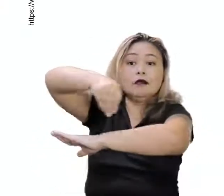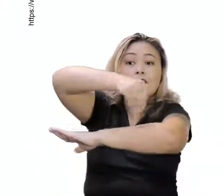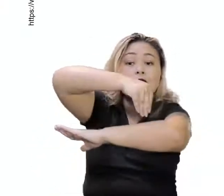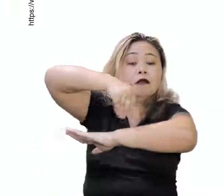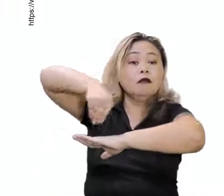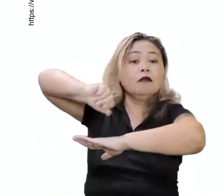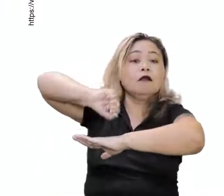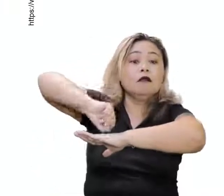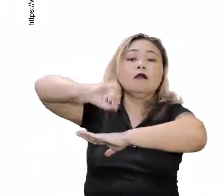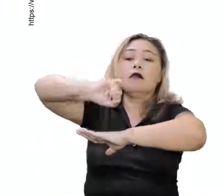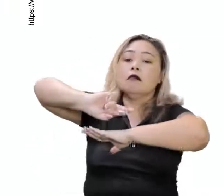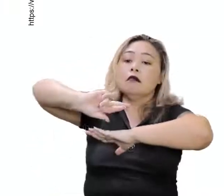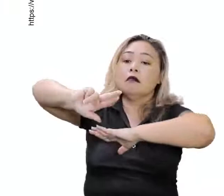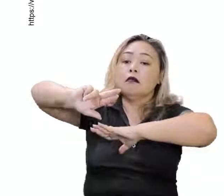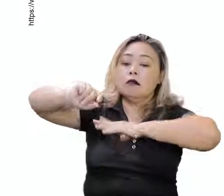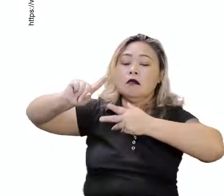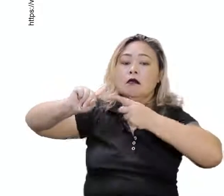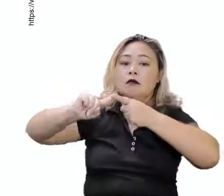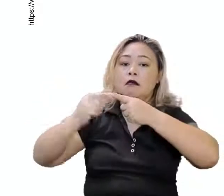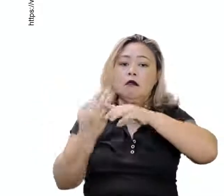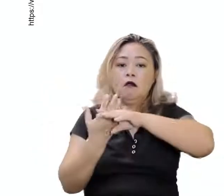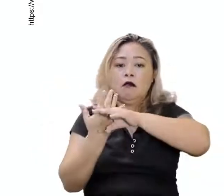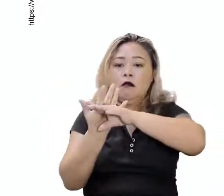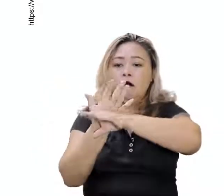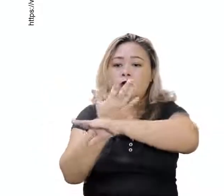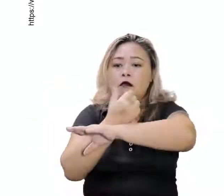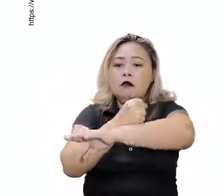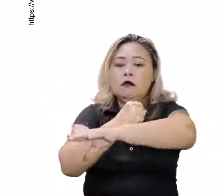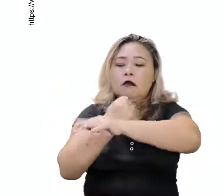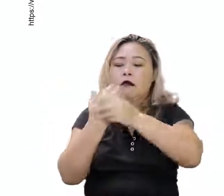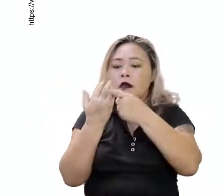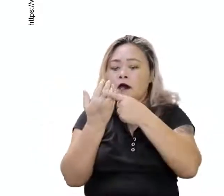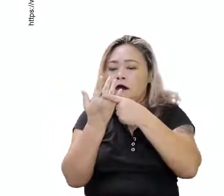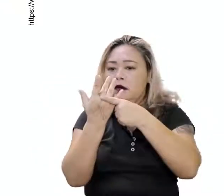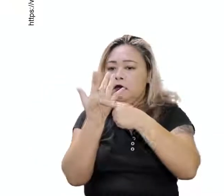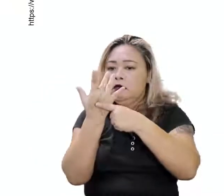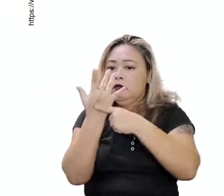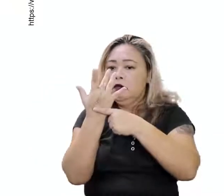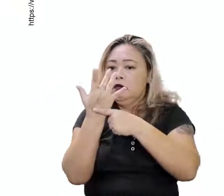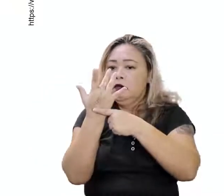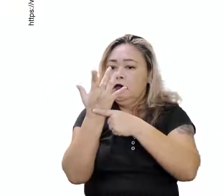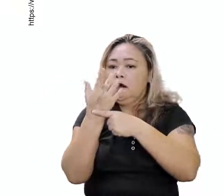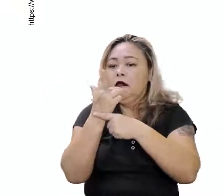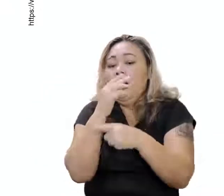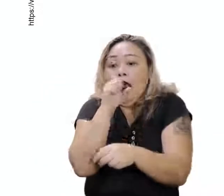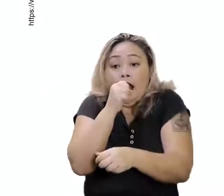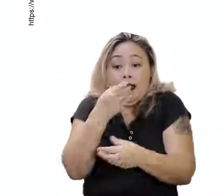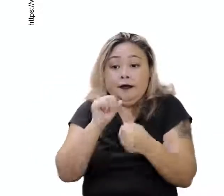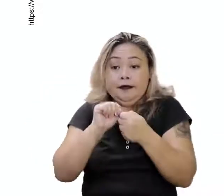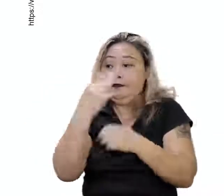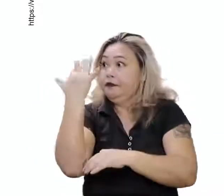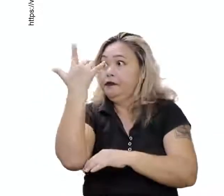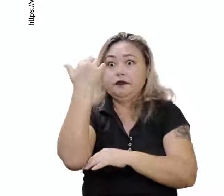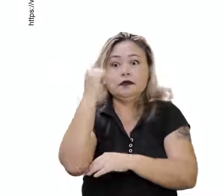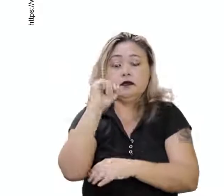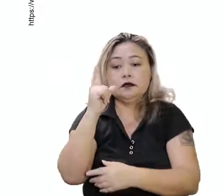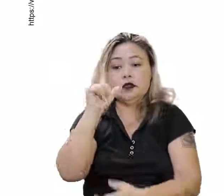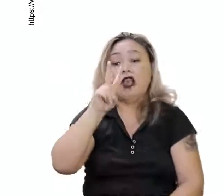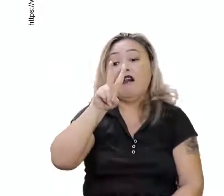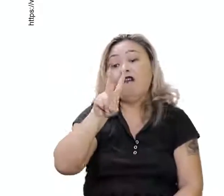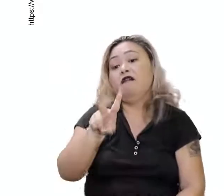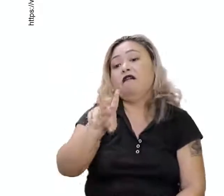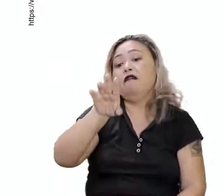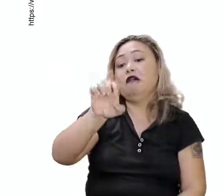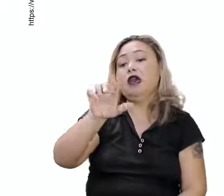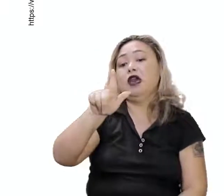ver que a gente tem produtores diferentes. O capim, um pezinho de, sei lá, de limão, não sei. Vegetais,